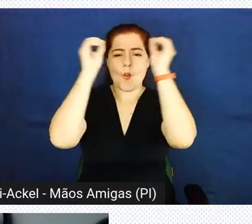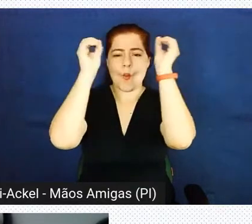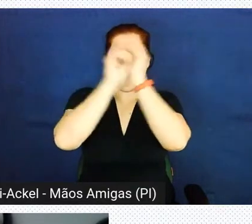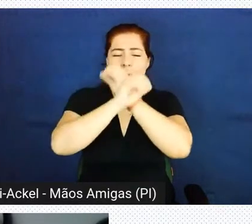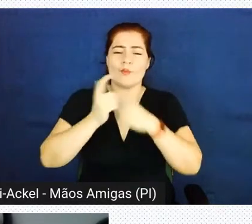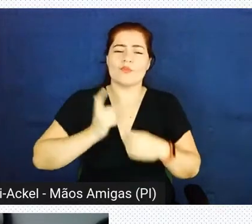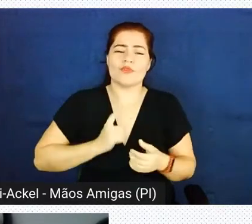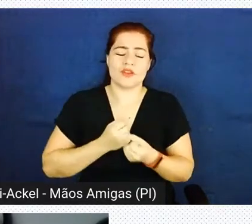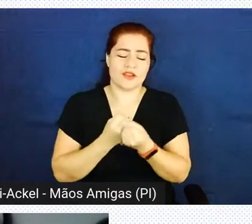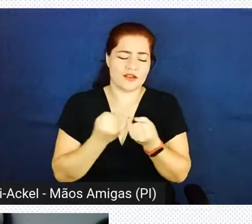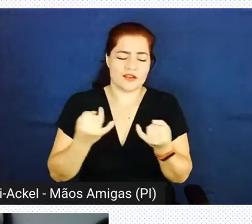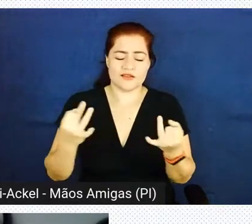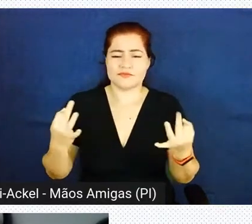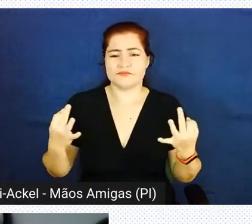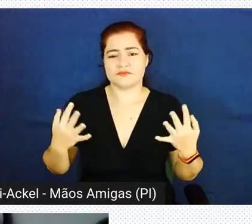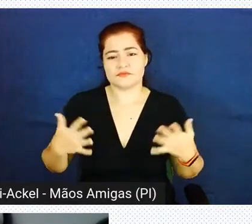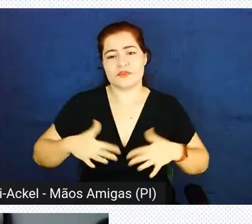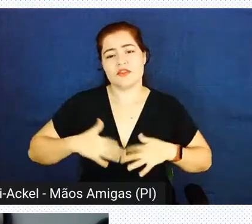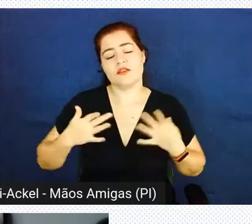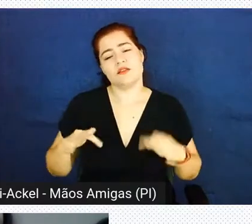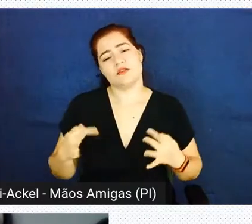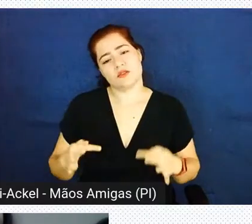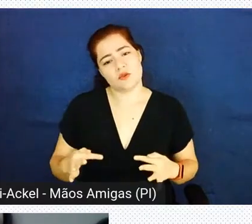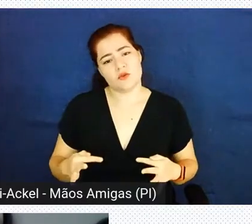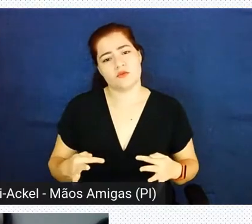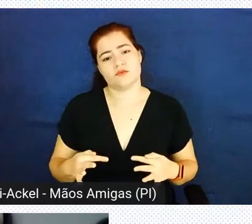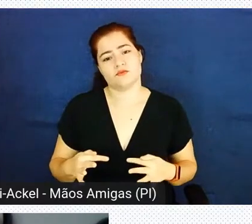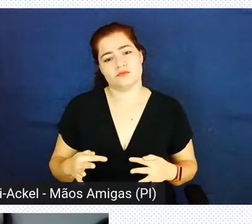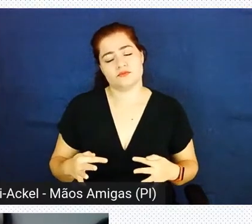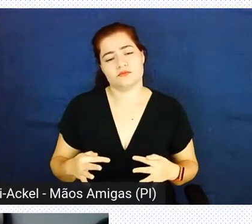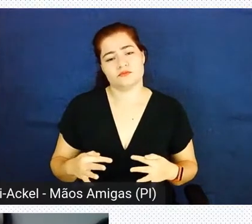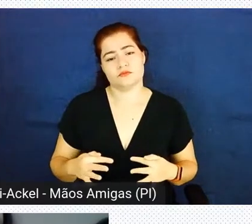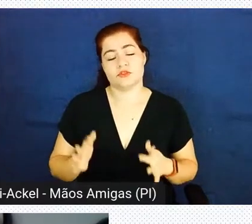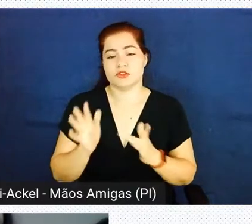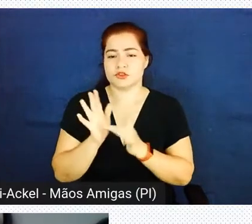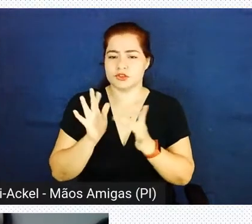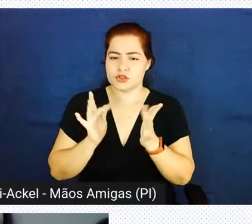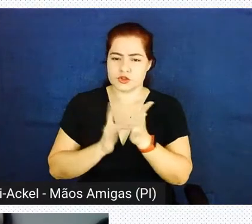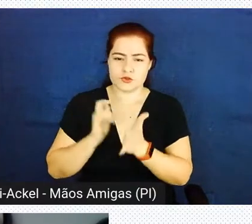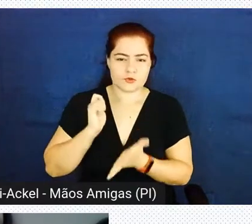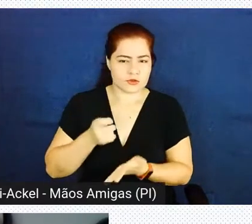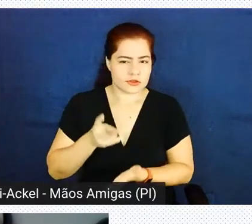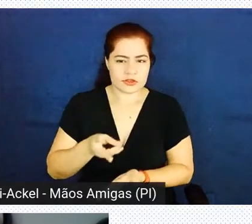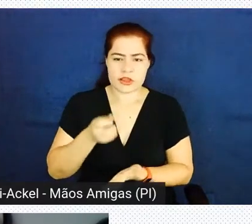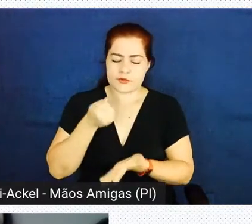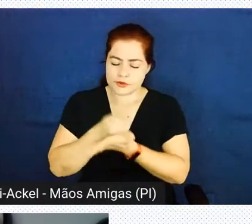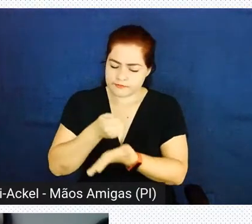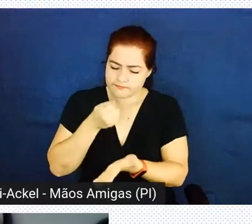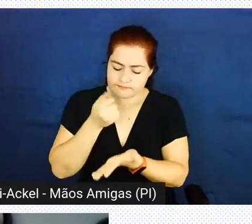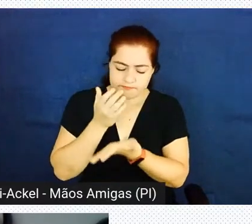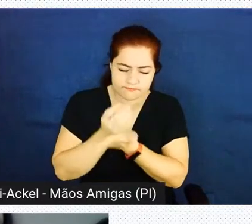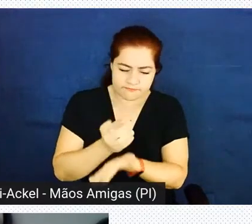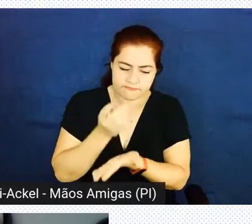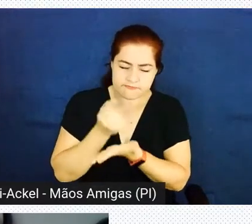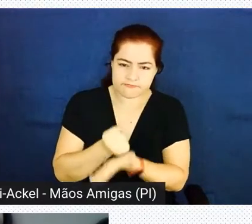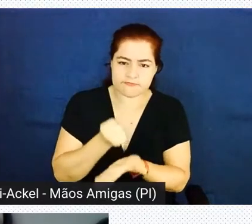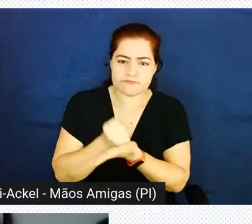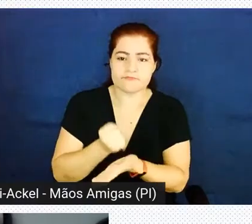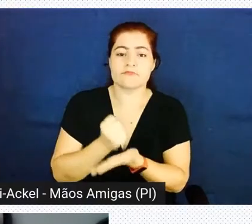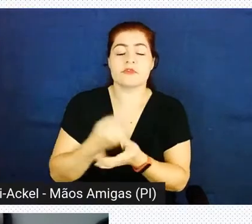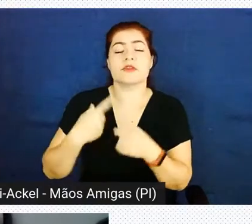irmãos ali em dor. Ele os atendia, os compreendia, porque, na verdade,